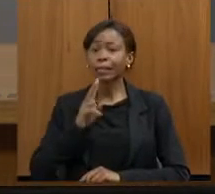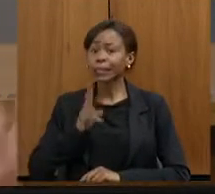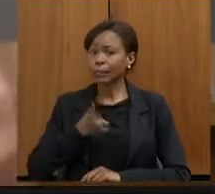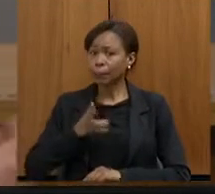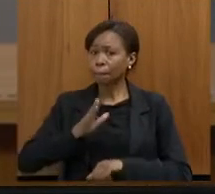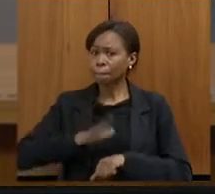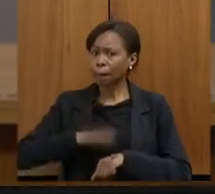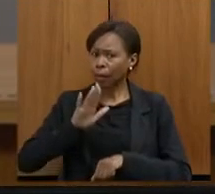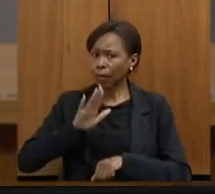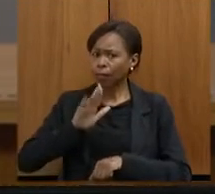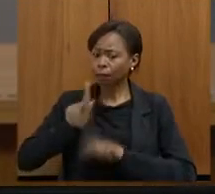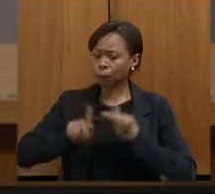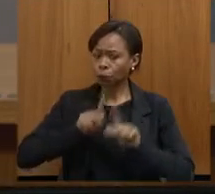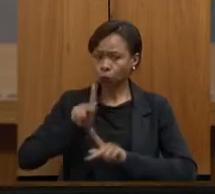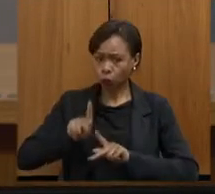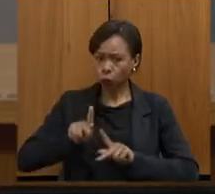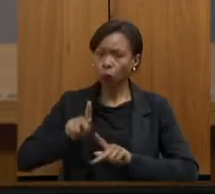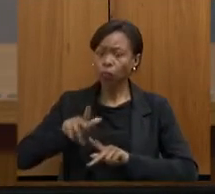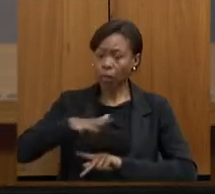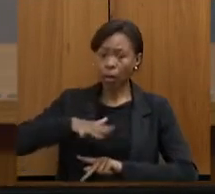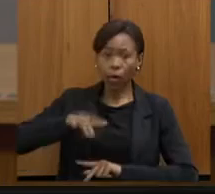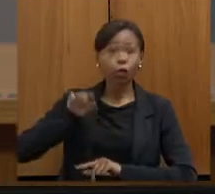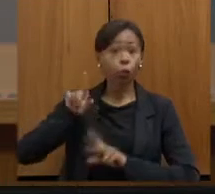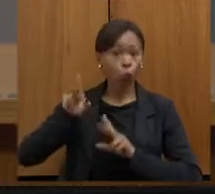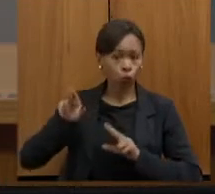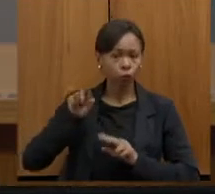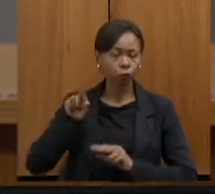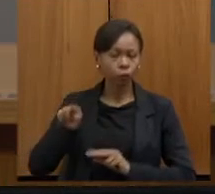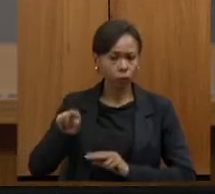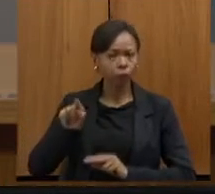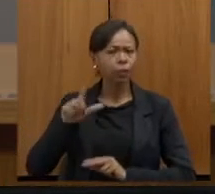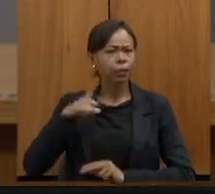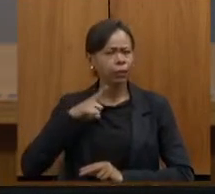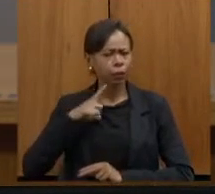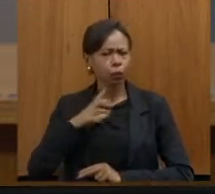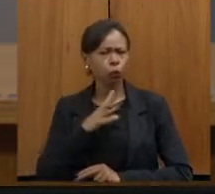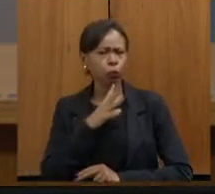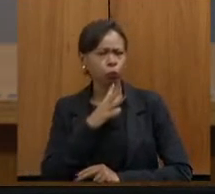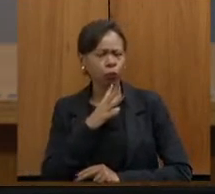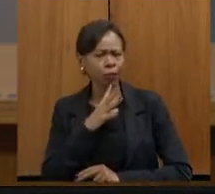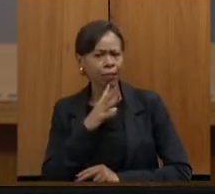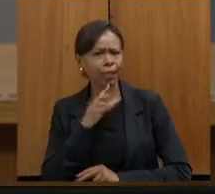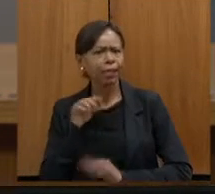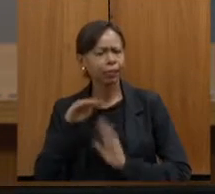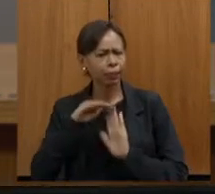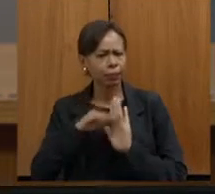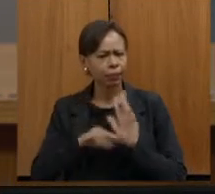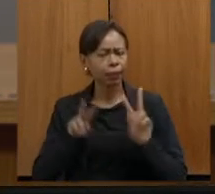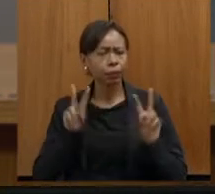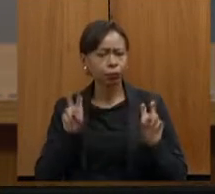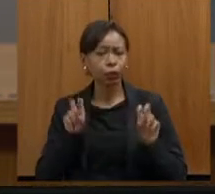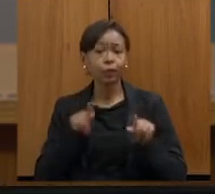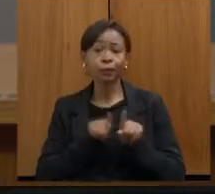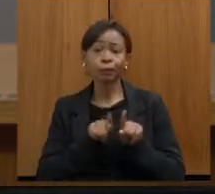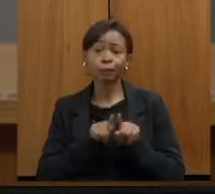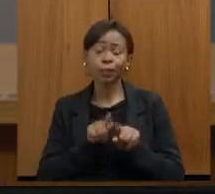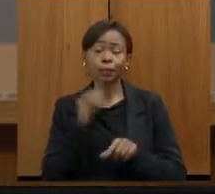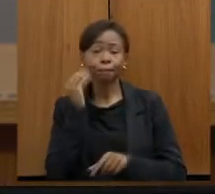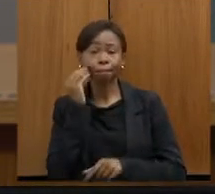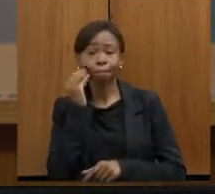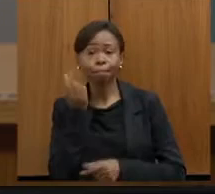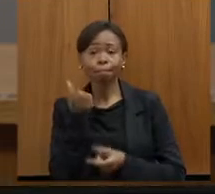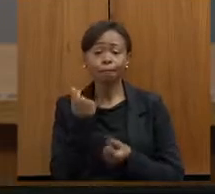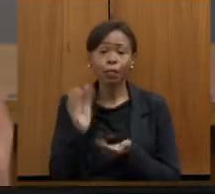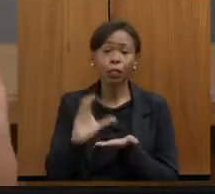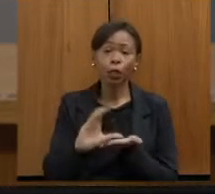pessoas, como a senhora, que têm o entendimento da pauta. Aportar recurso. A gente entende hoje que estamos